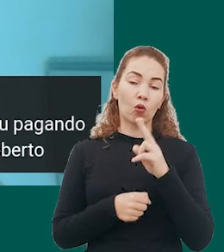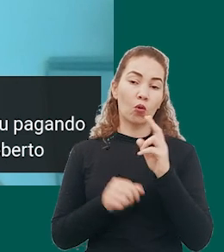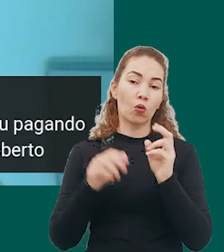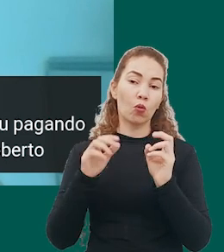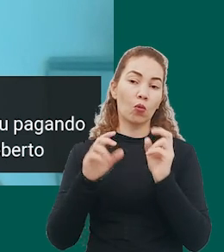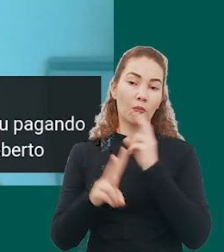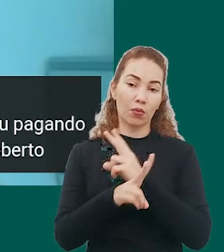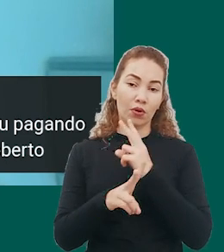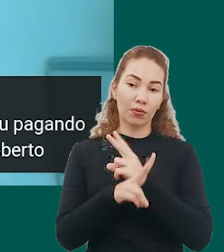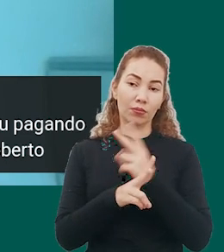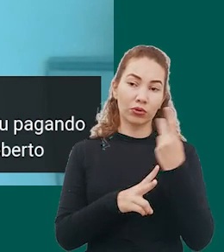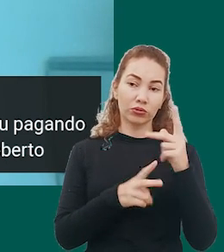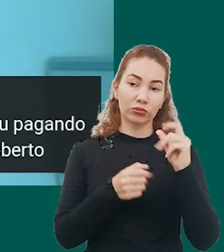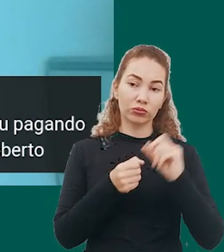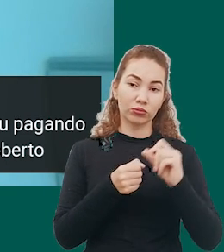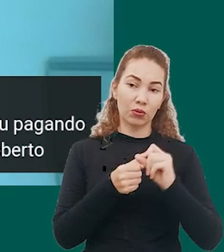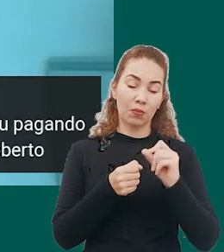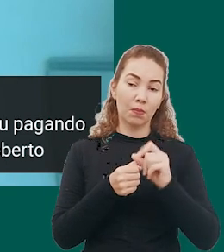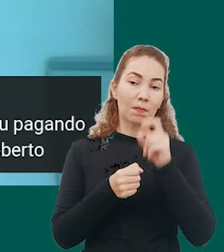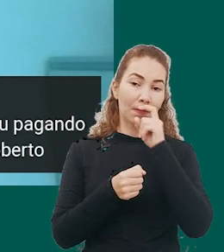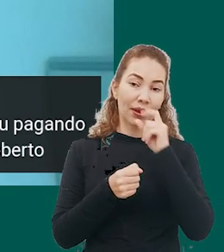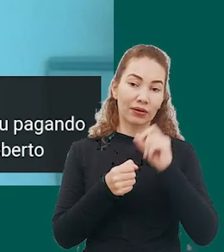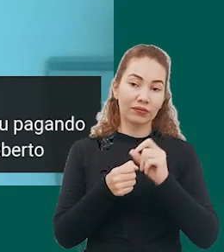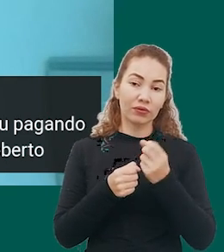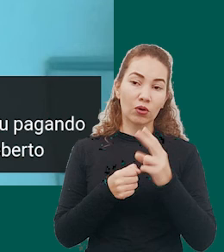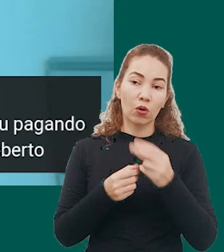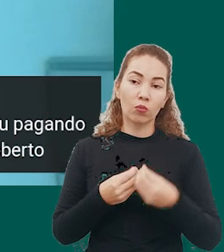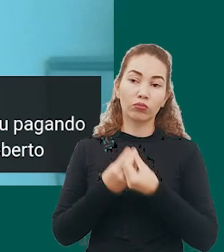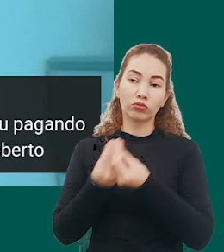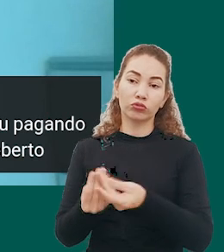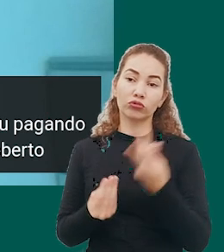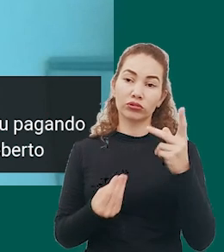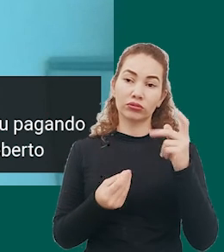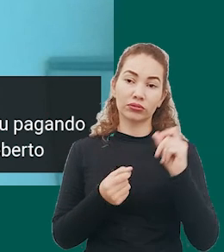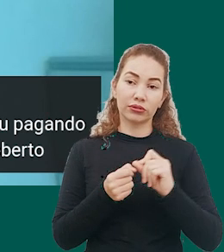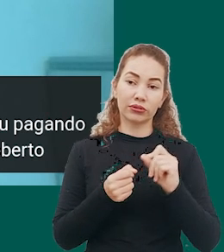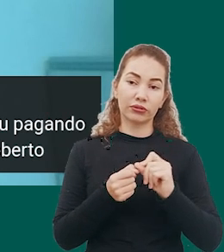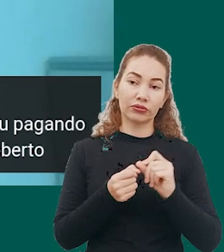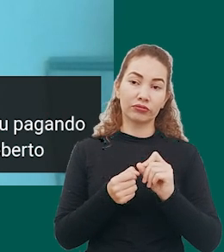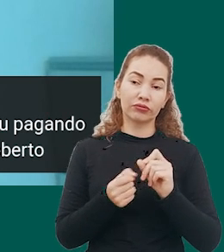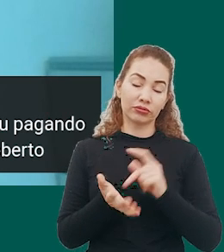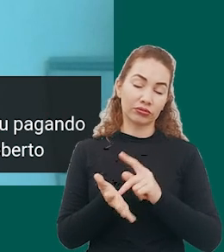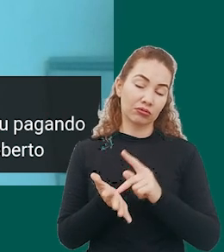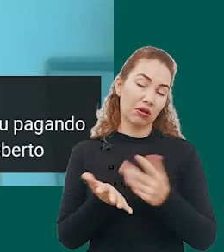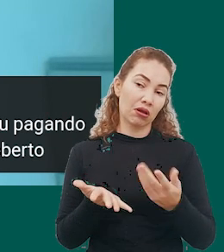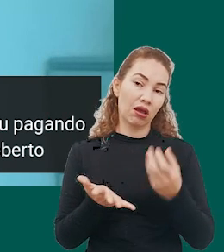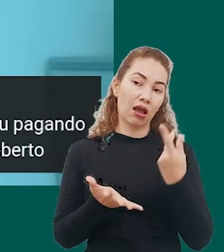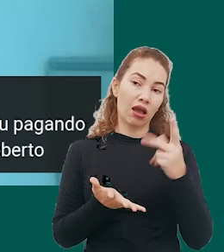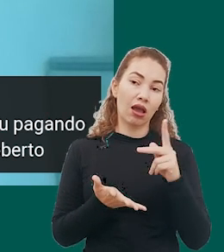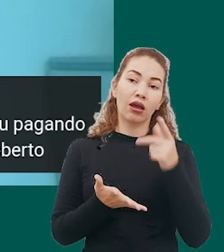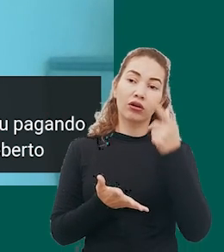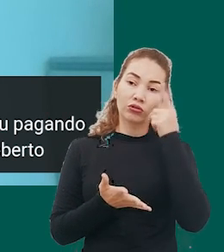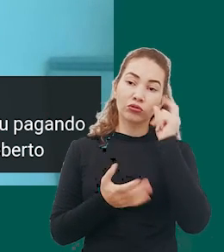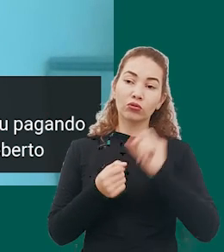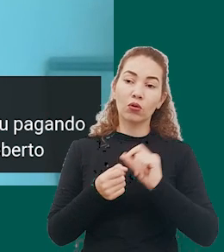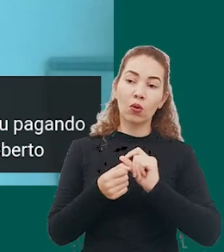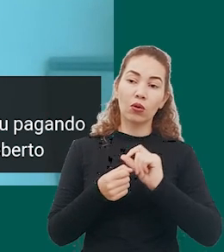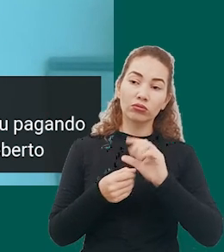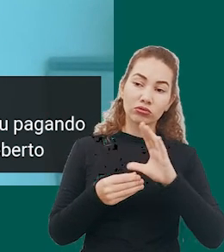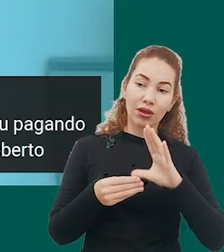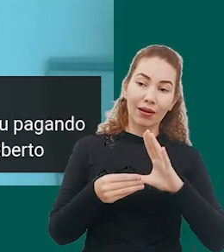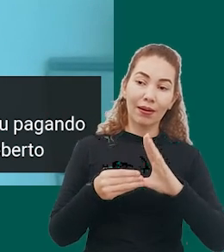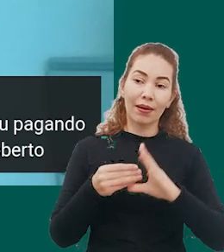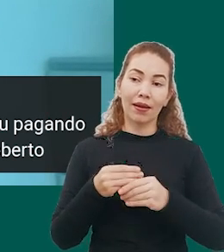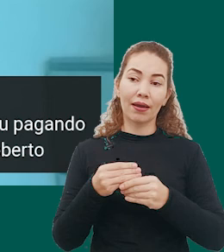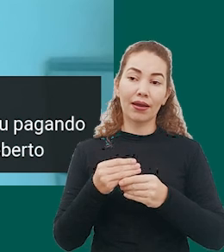empréstimo que teu pai te forneceu, ou como uma doação que ele te fez, tá? Daí tu vai conseguir cobrir esse